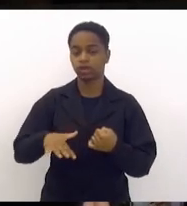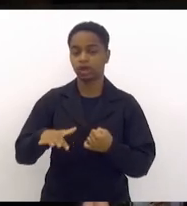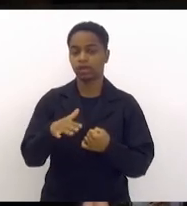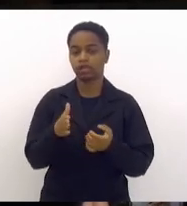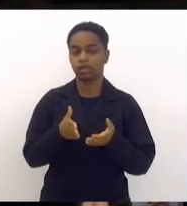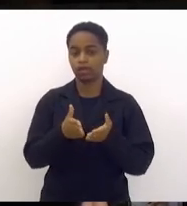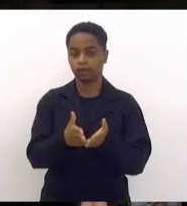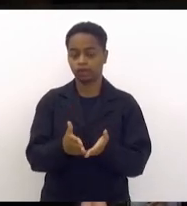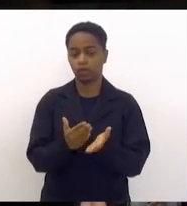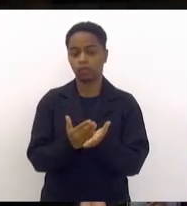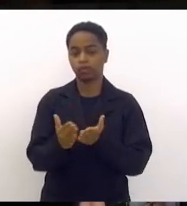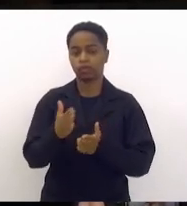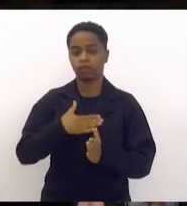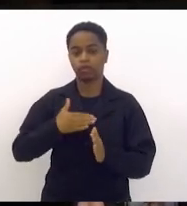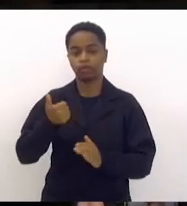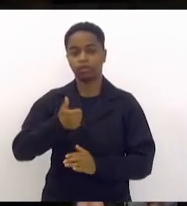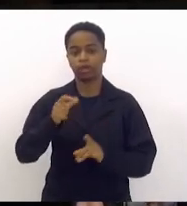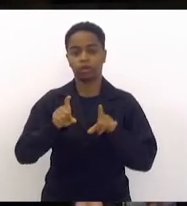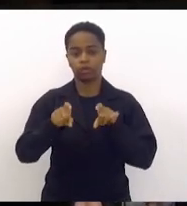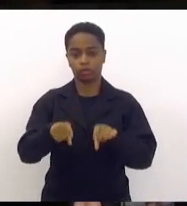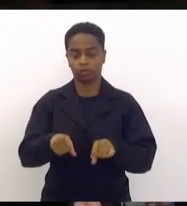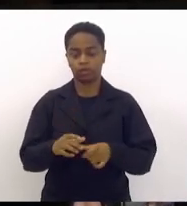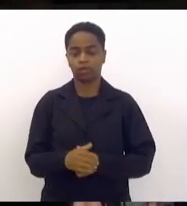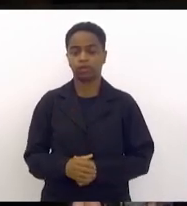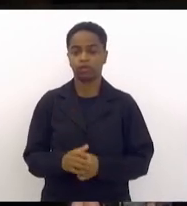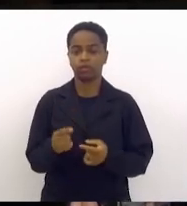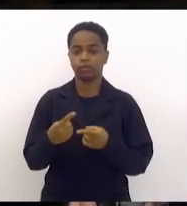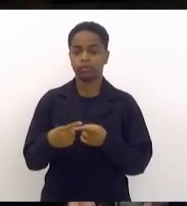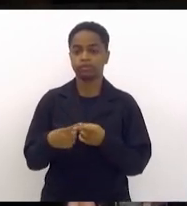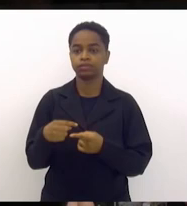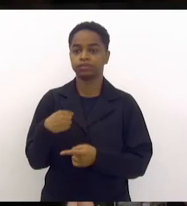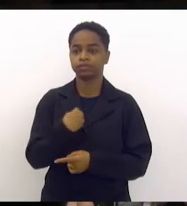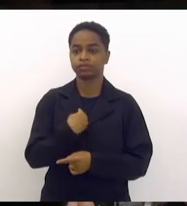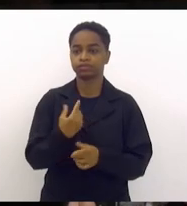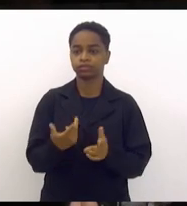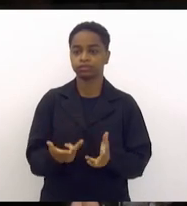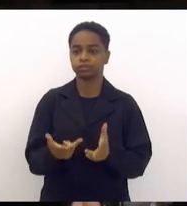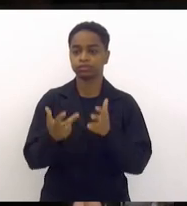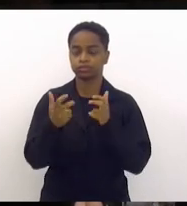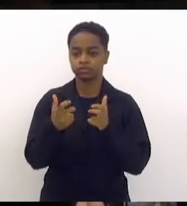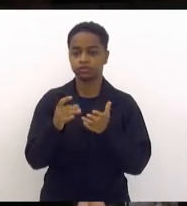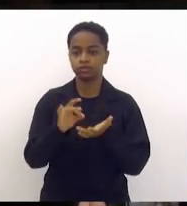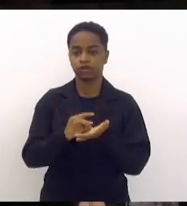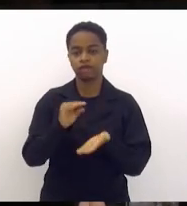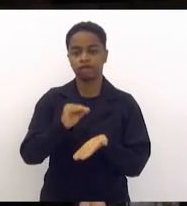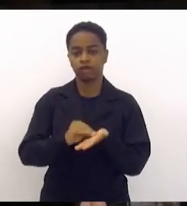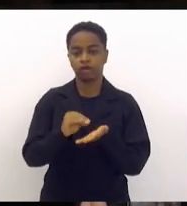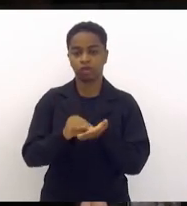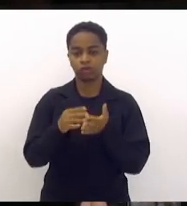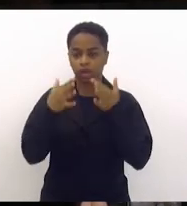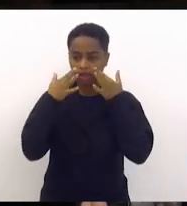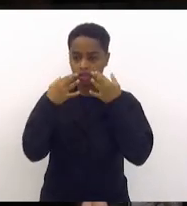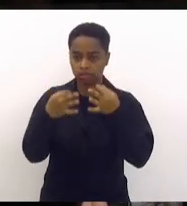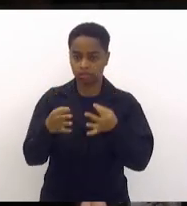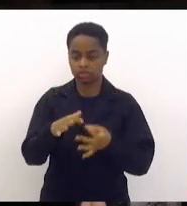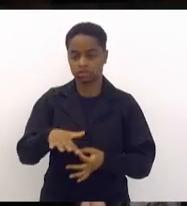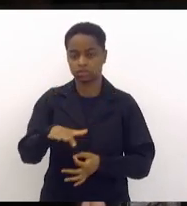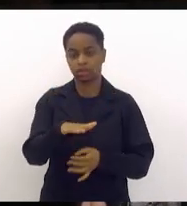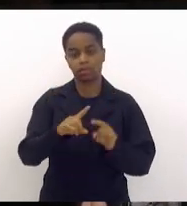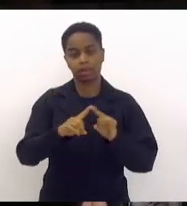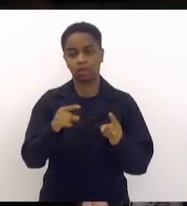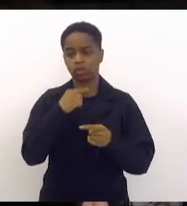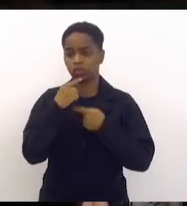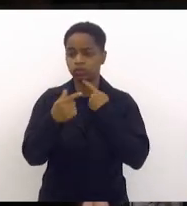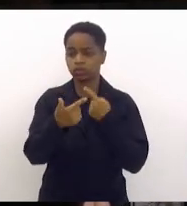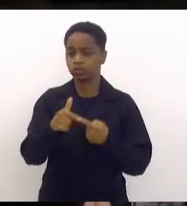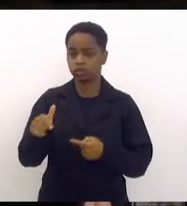desde o meu primeiro mandado né percebendo essa essa falta do olhar mas sem sombra de dúvidas